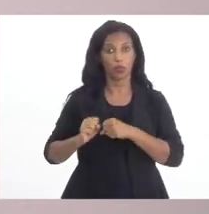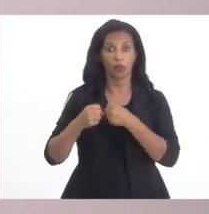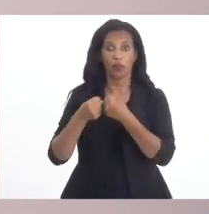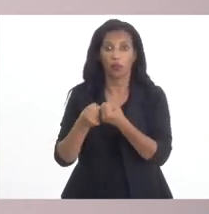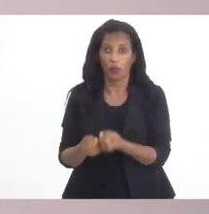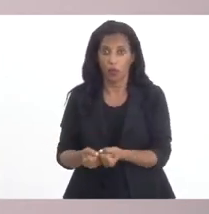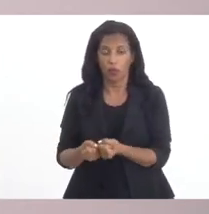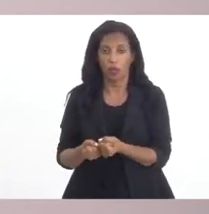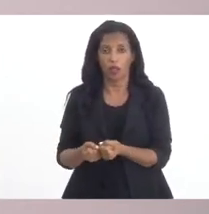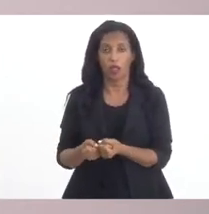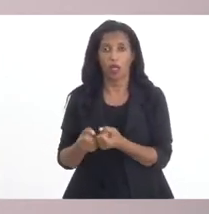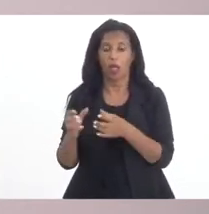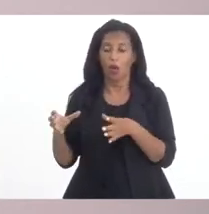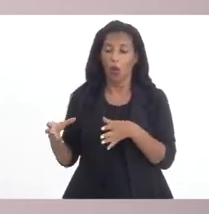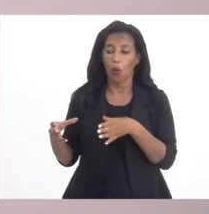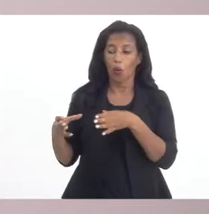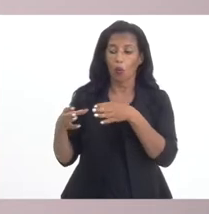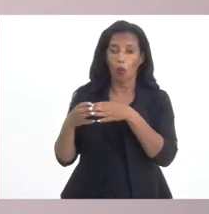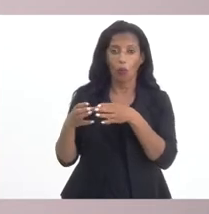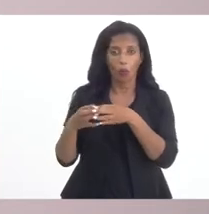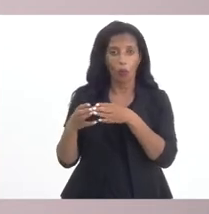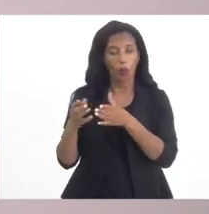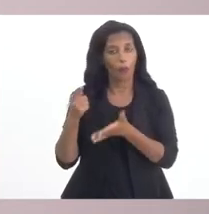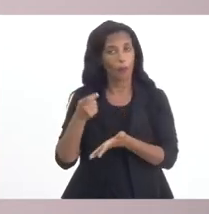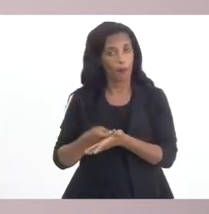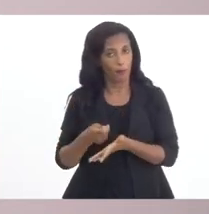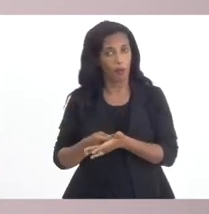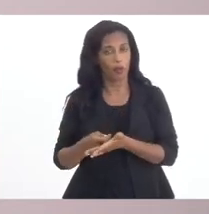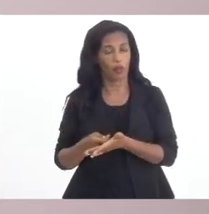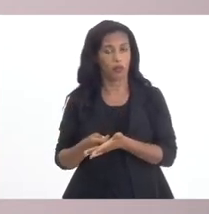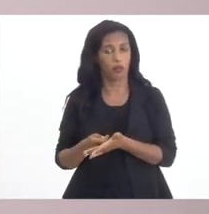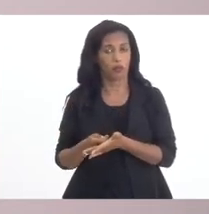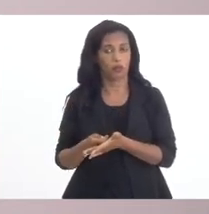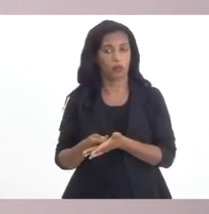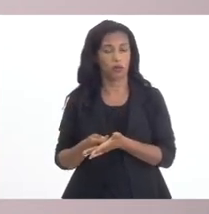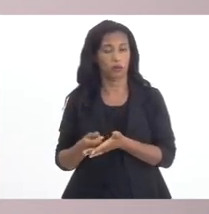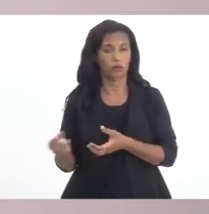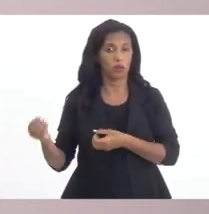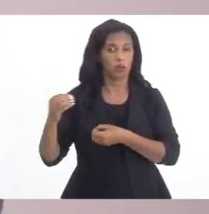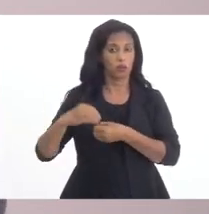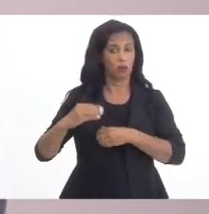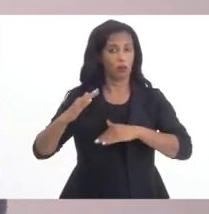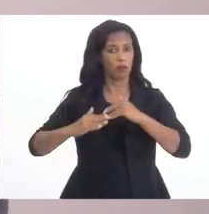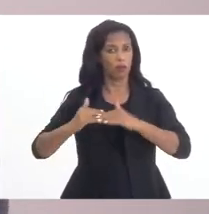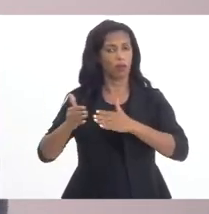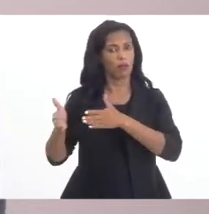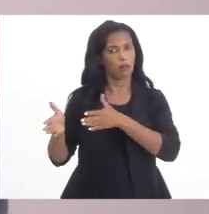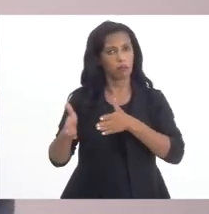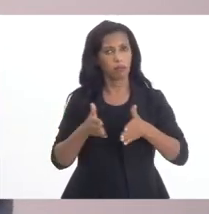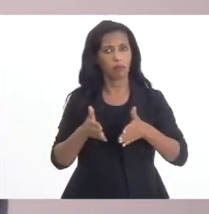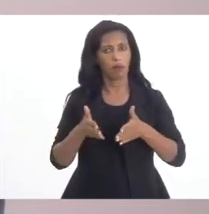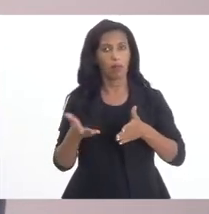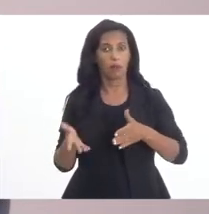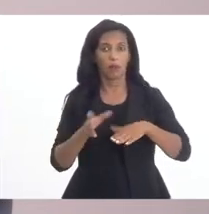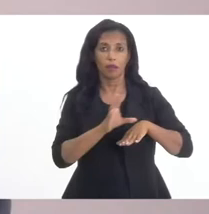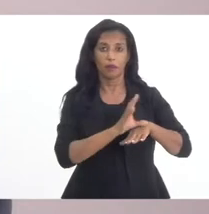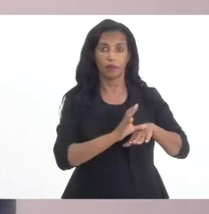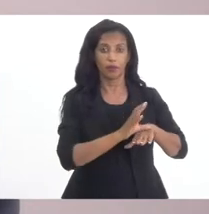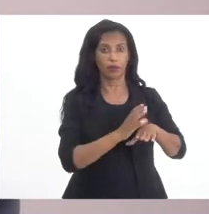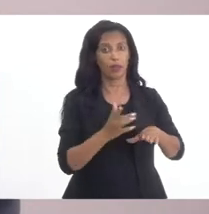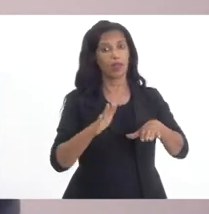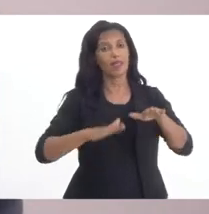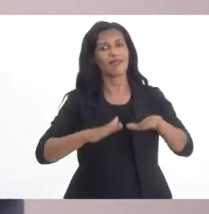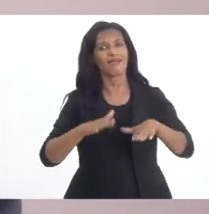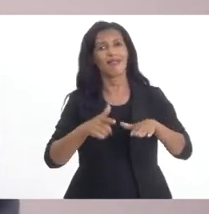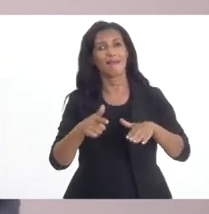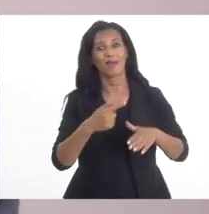o seu conselho como órgão para garantir o processo, né, de enquadramento, e que caiu em constitucionalidade justamente porque isso